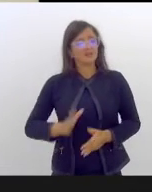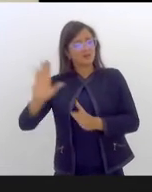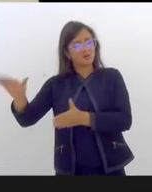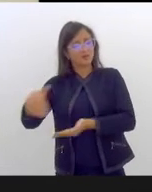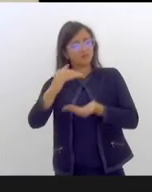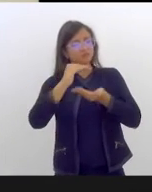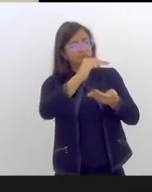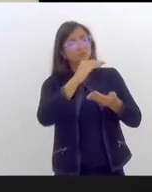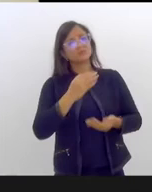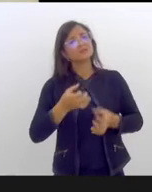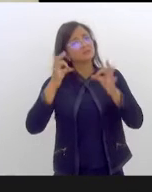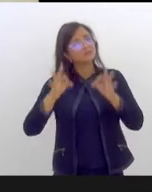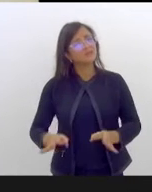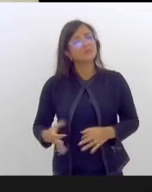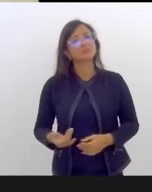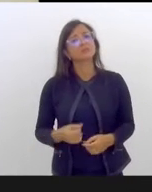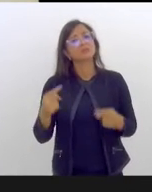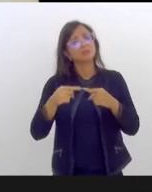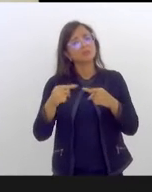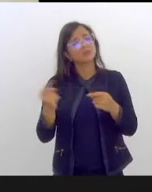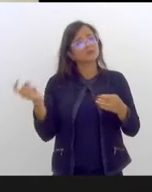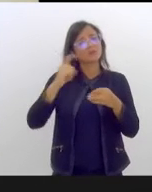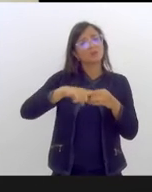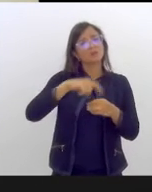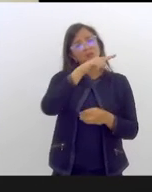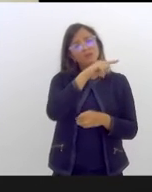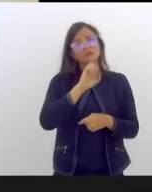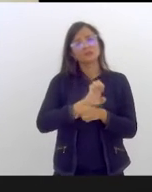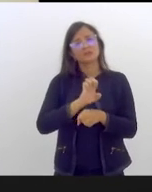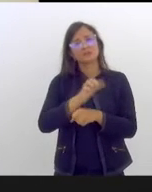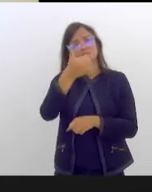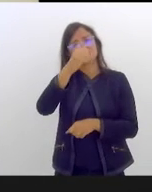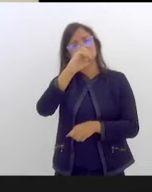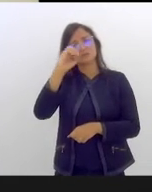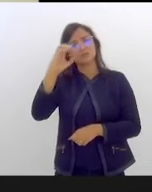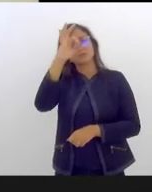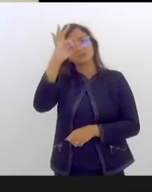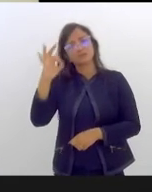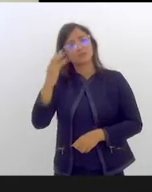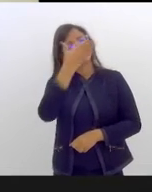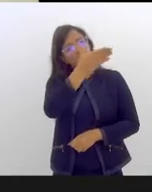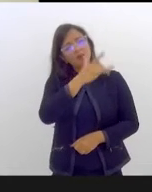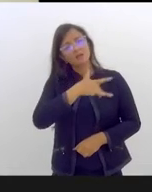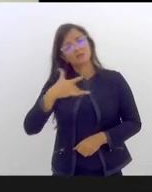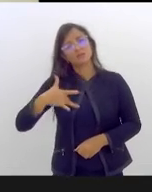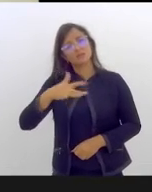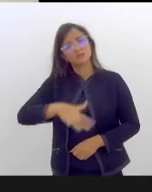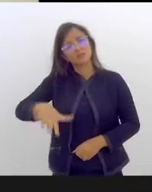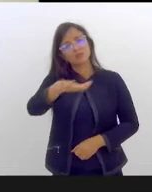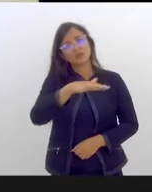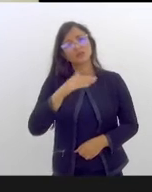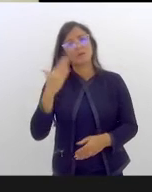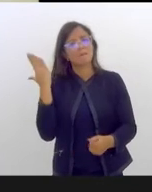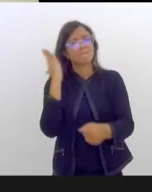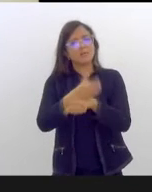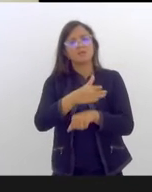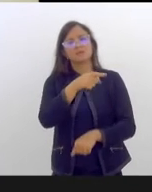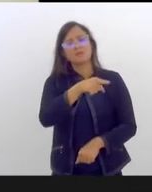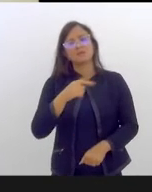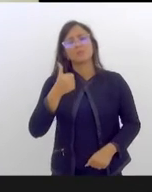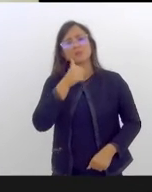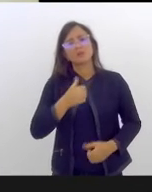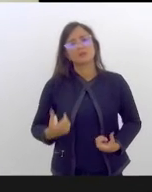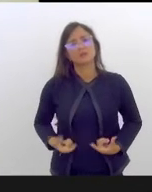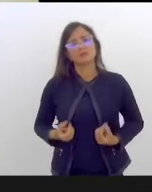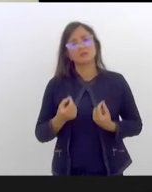muito justa desenvolvendo esse dinheiro 100% para saúde para combater o câncer da mulher eu